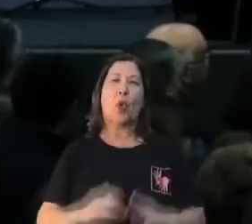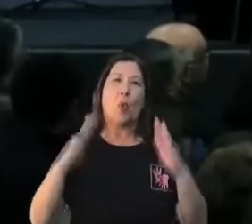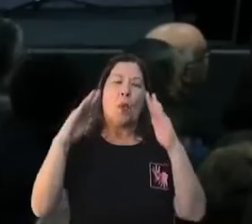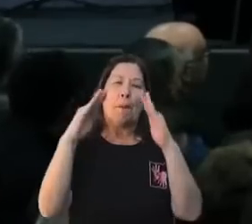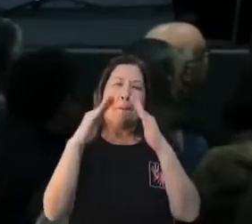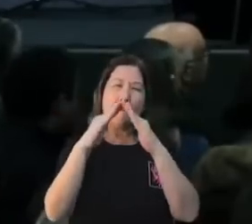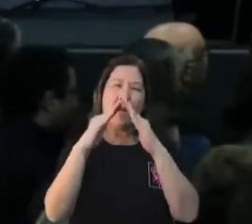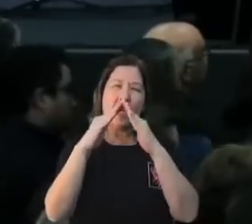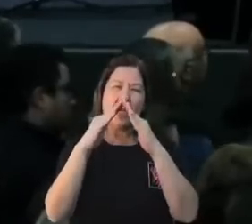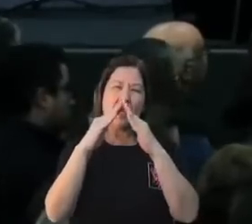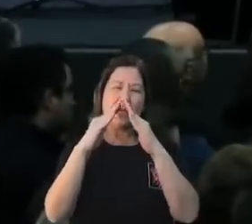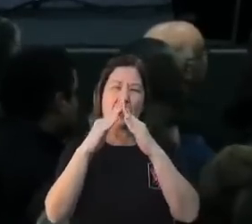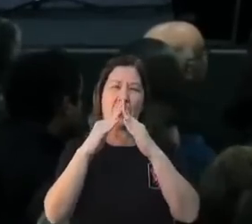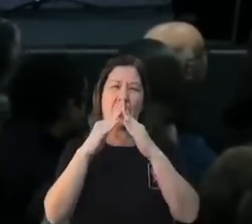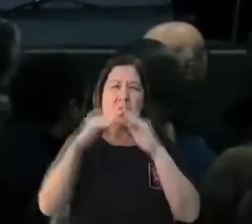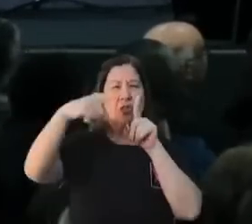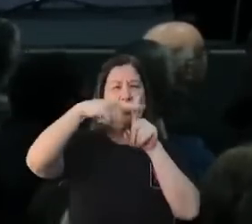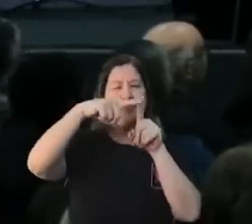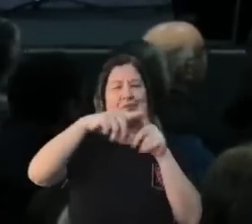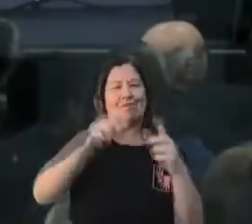tinha um programa na rádio